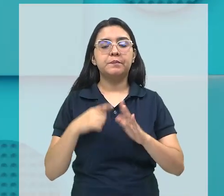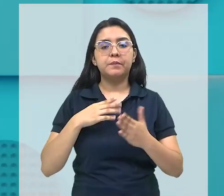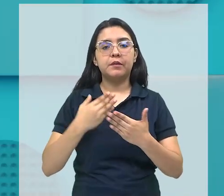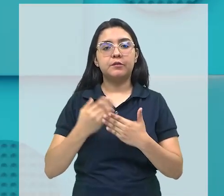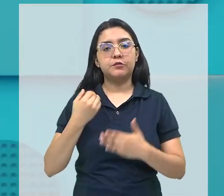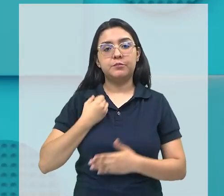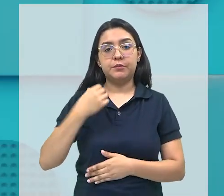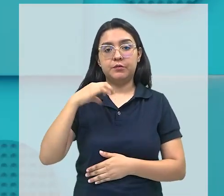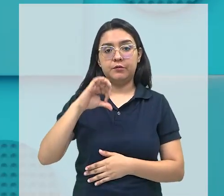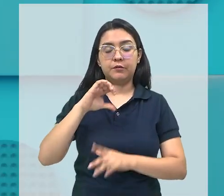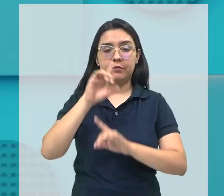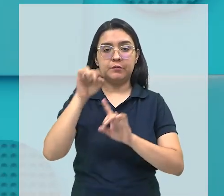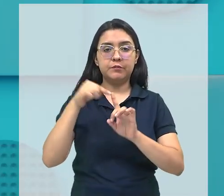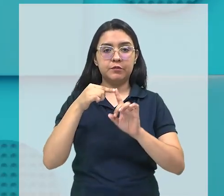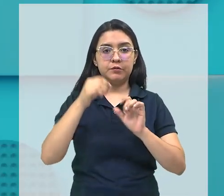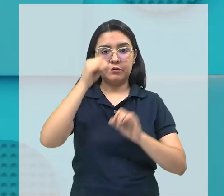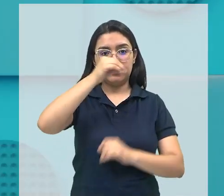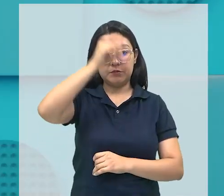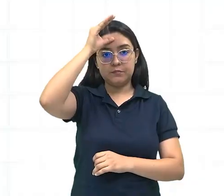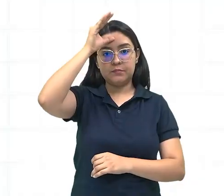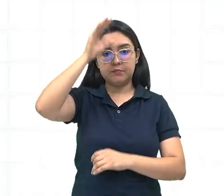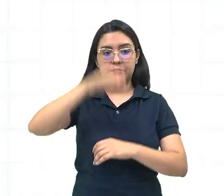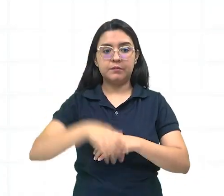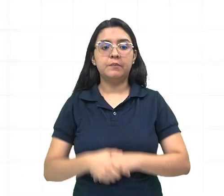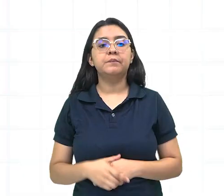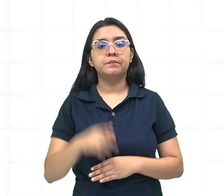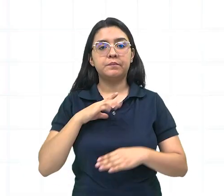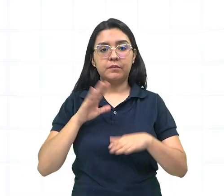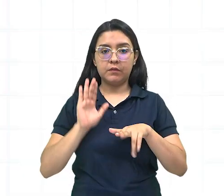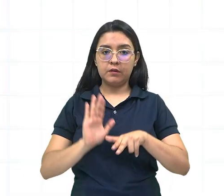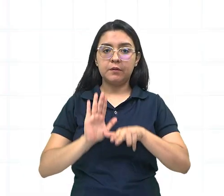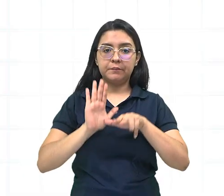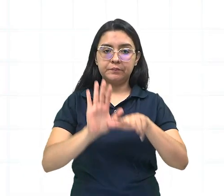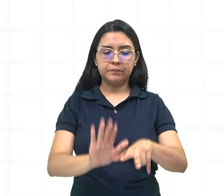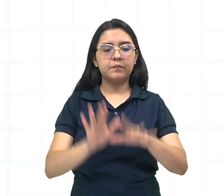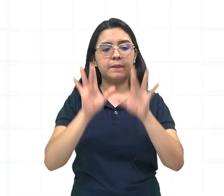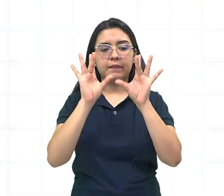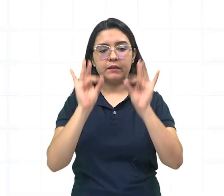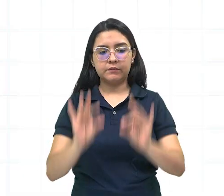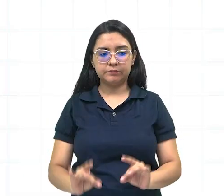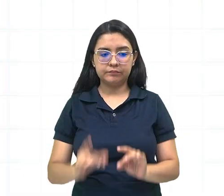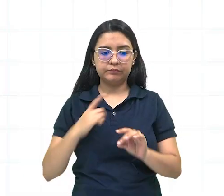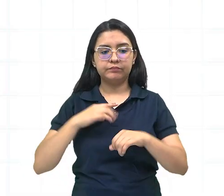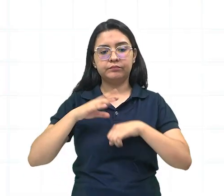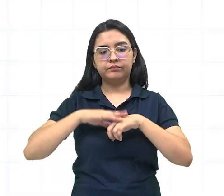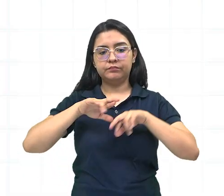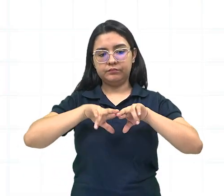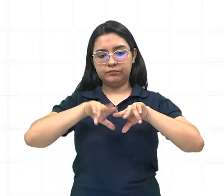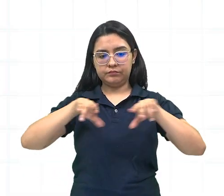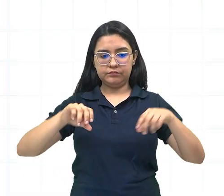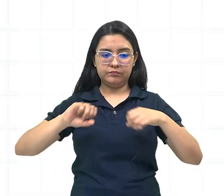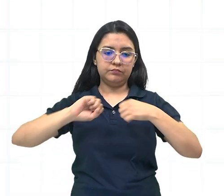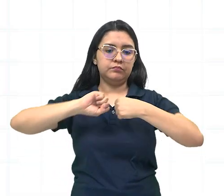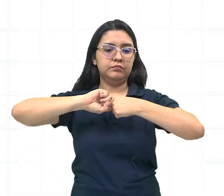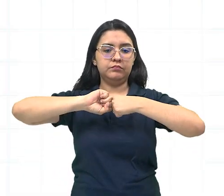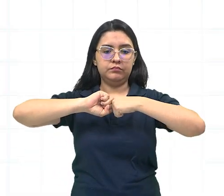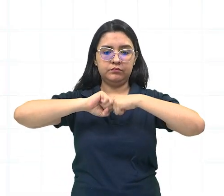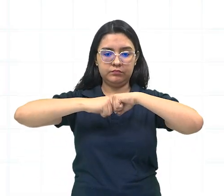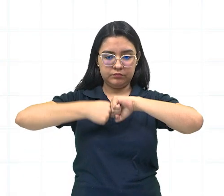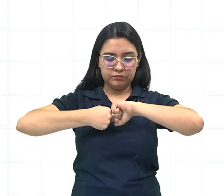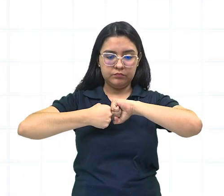número 9, Objeto do Conhecimento, Primeiros Socorros, Detalhamento, Contusões,